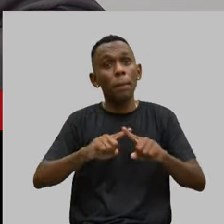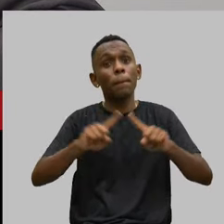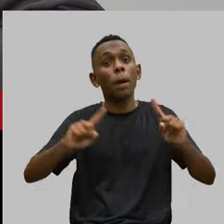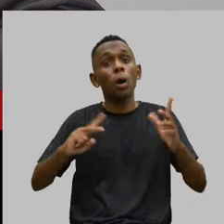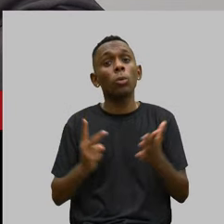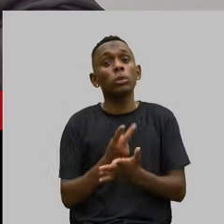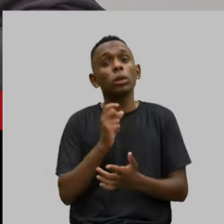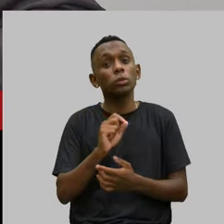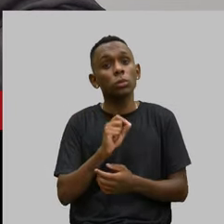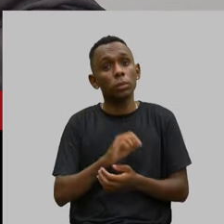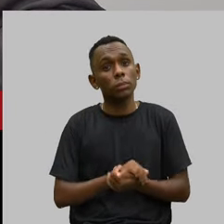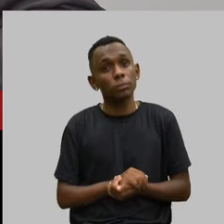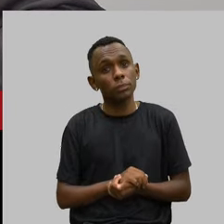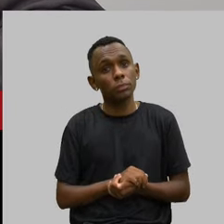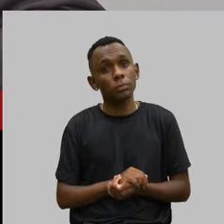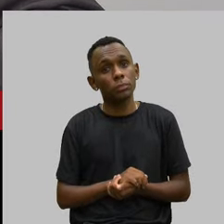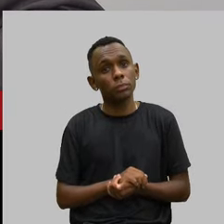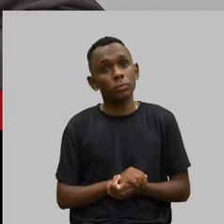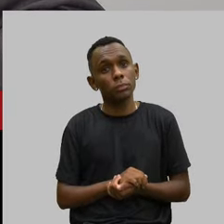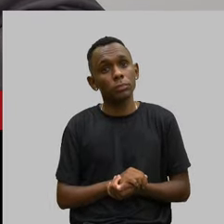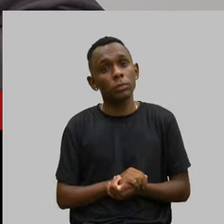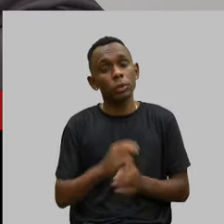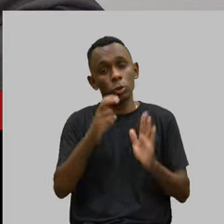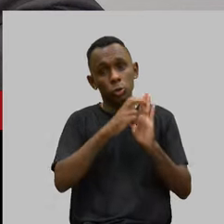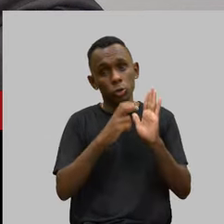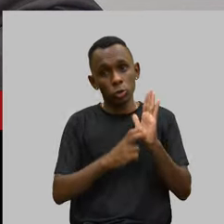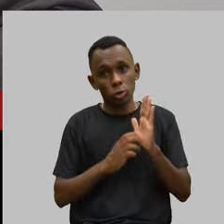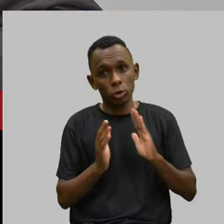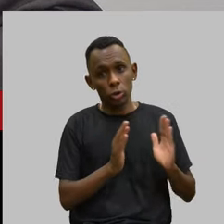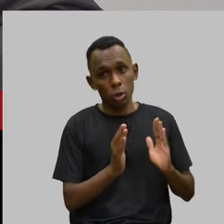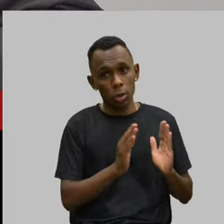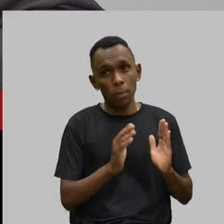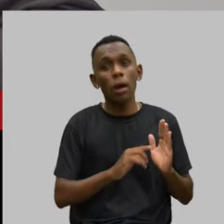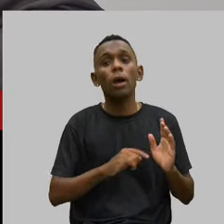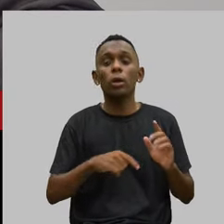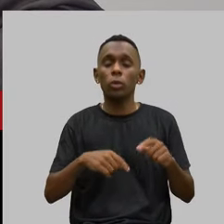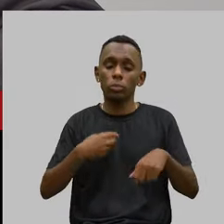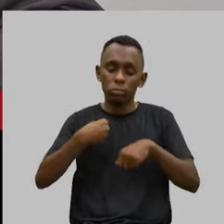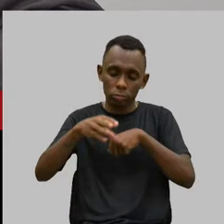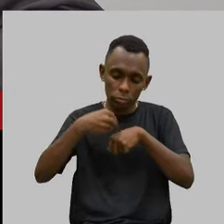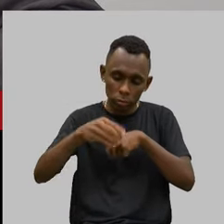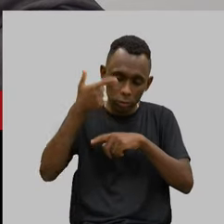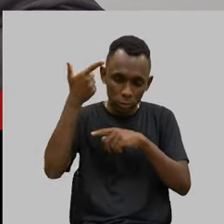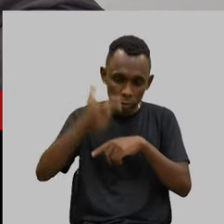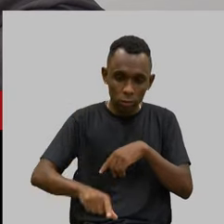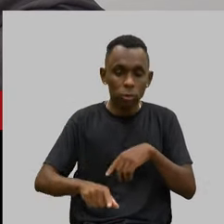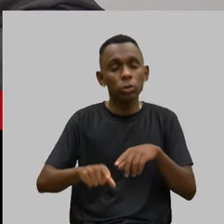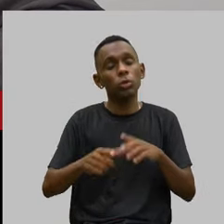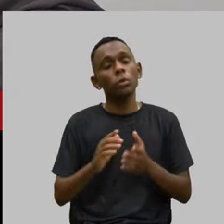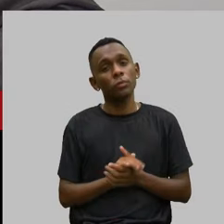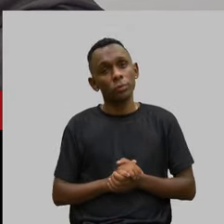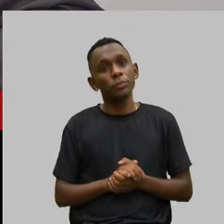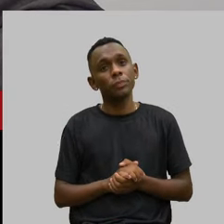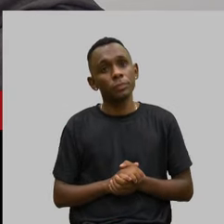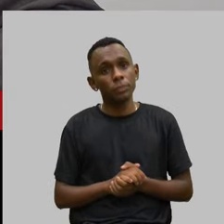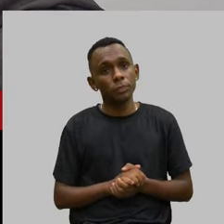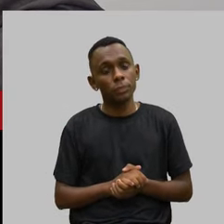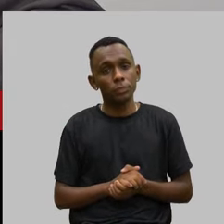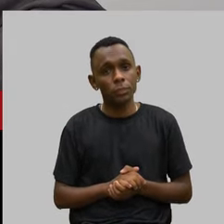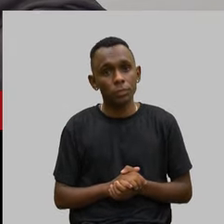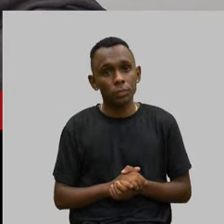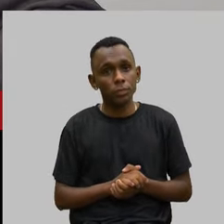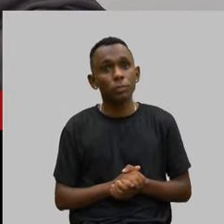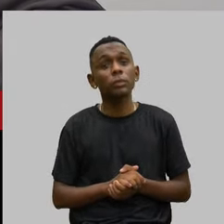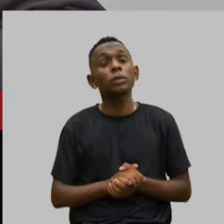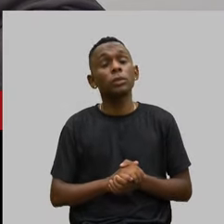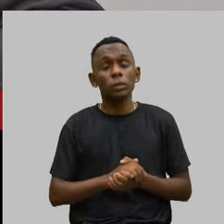e eu até pela manhã eu fiz essa questão de ordem vou refazer vou eh